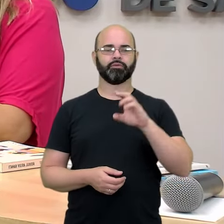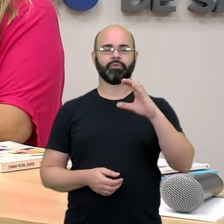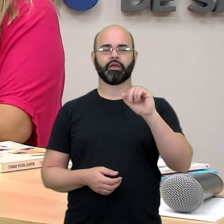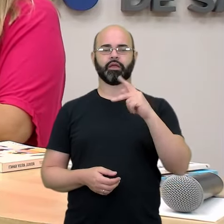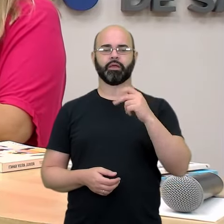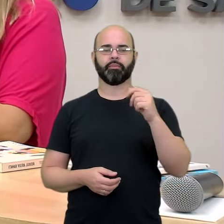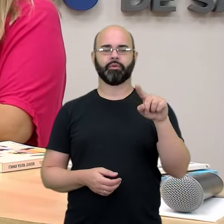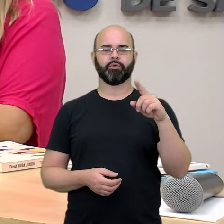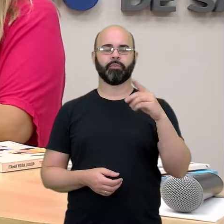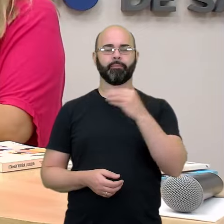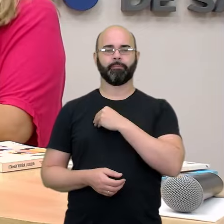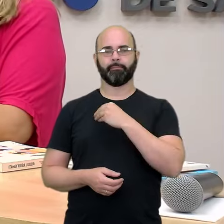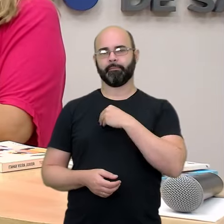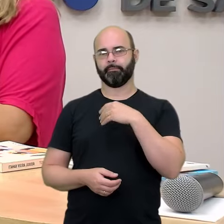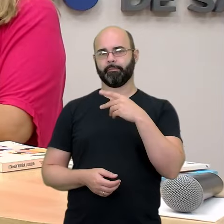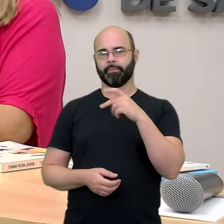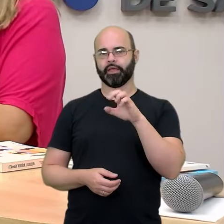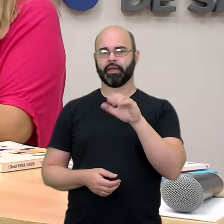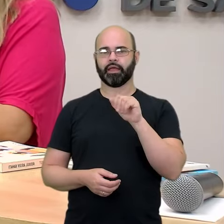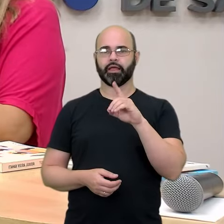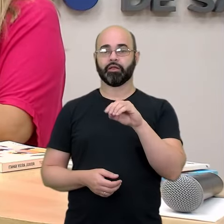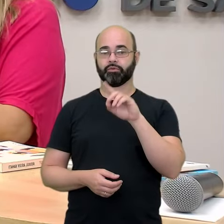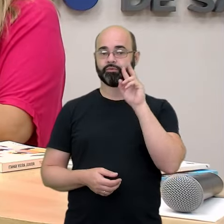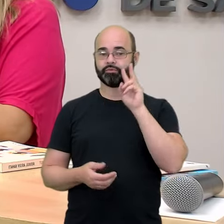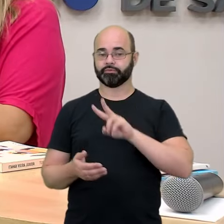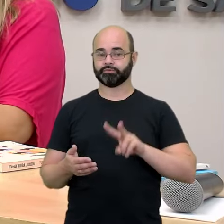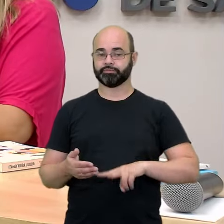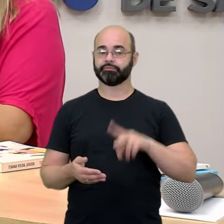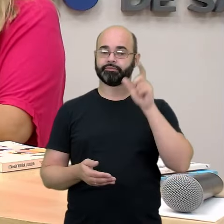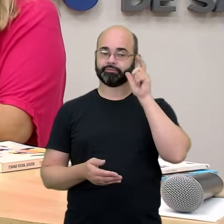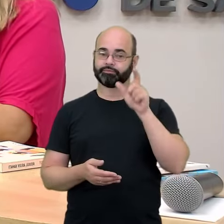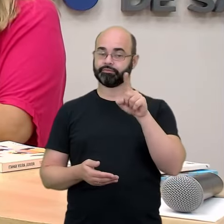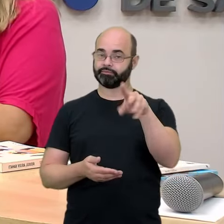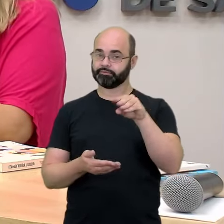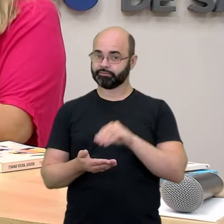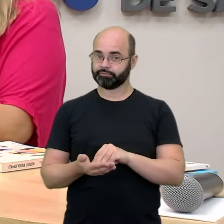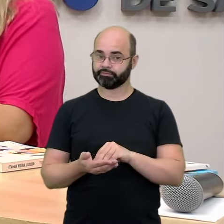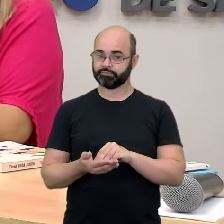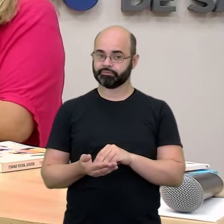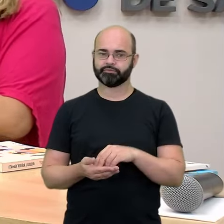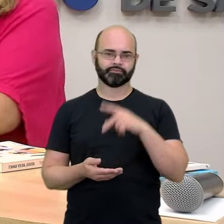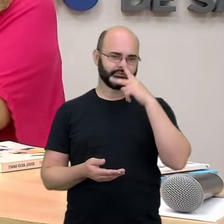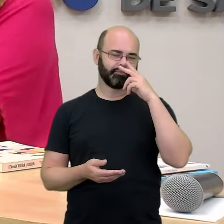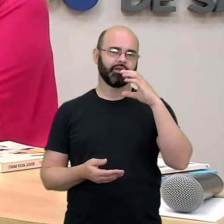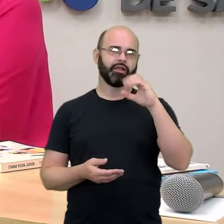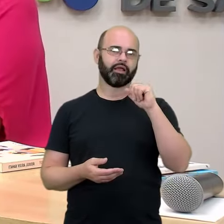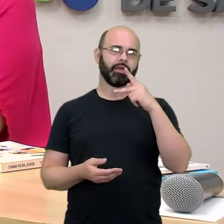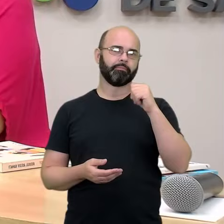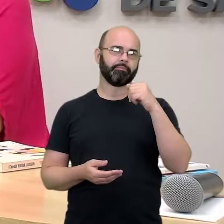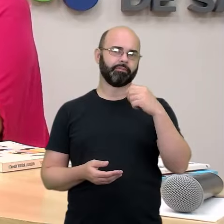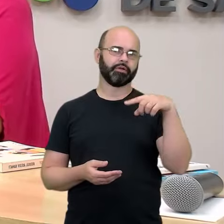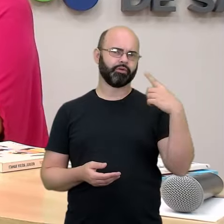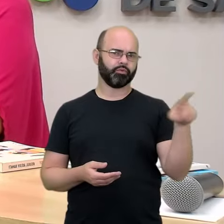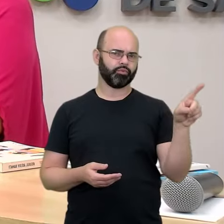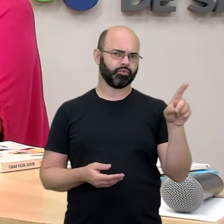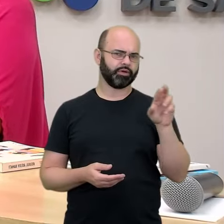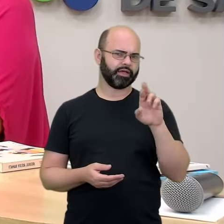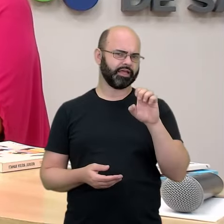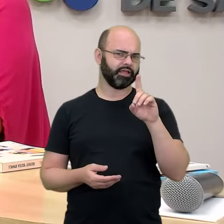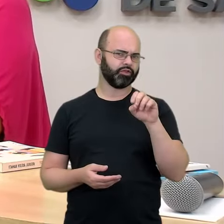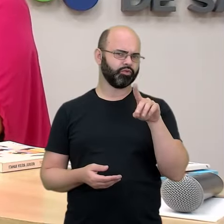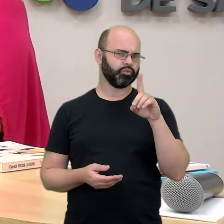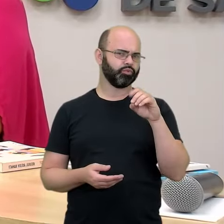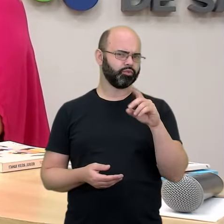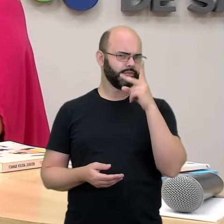Pecado, maravilhoso. Anota aí, leia. Ferrez, Capão Pecado. Anotou? Vou esperar. É do Capão Redondo? Exatamente. Eu vou esperar eles anotarem. Tô